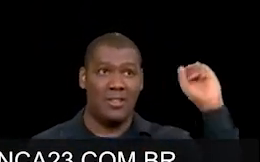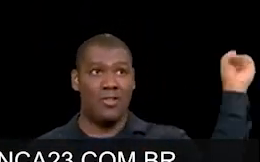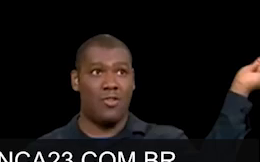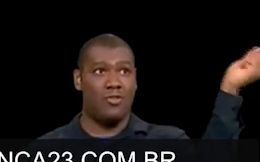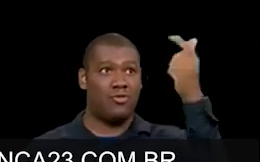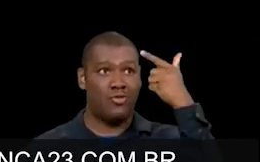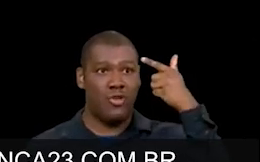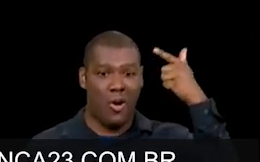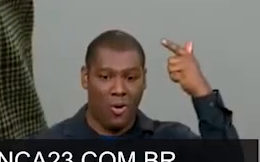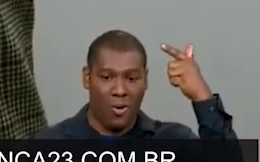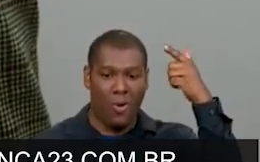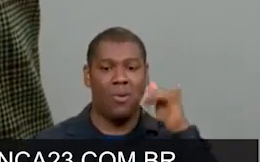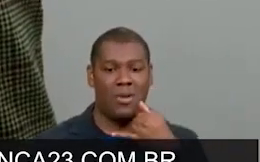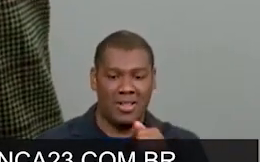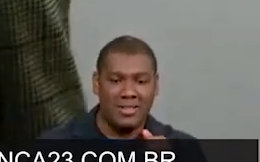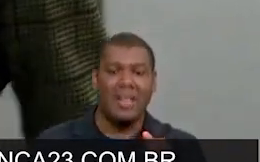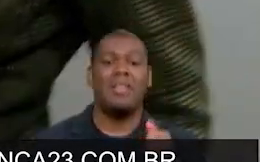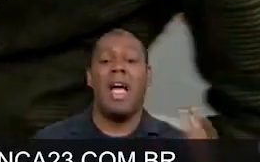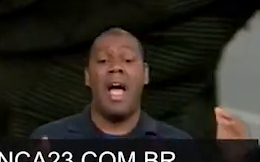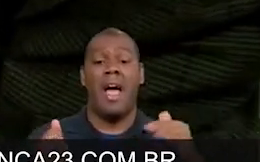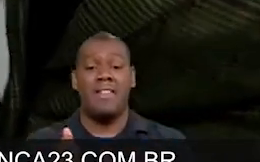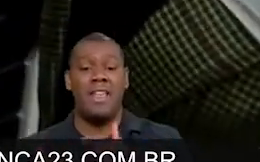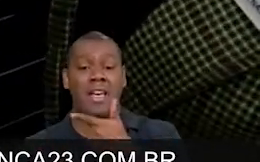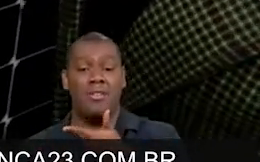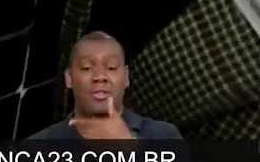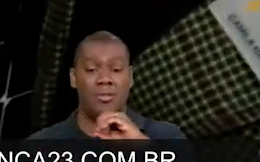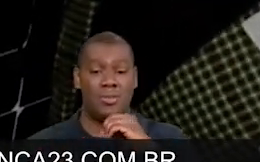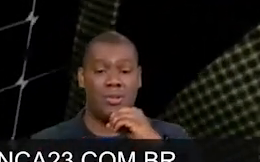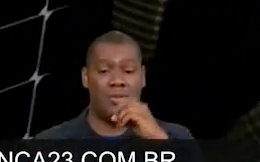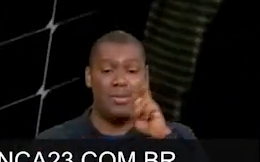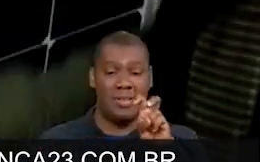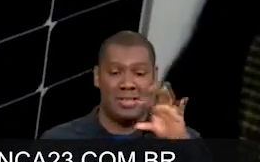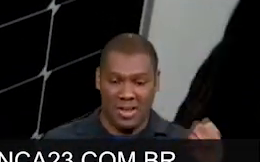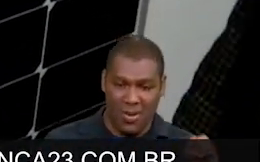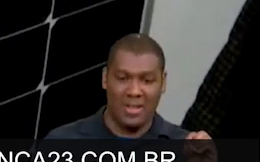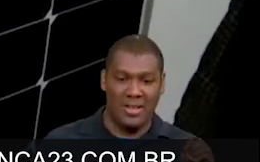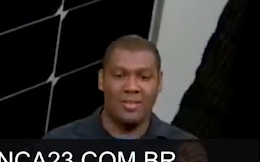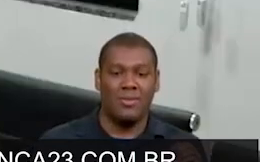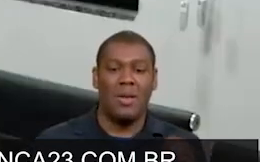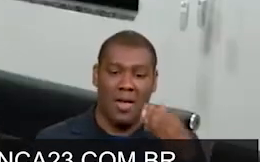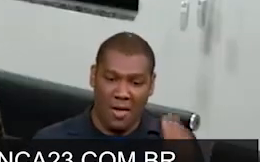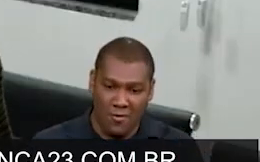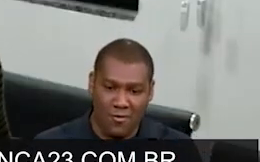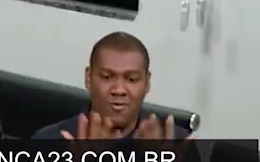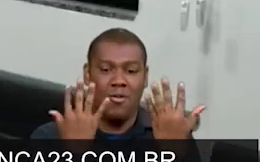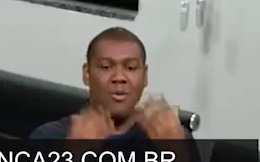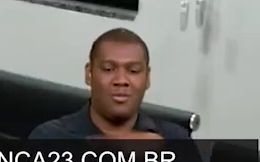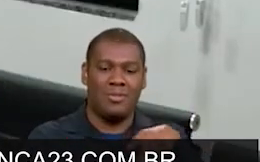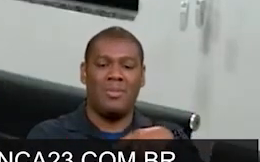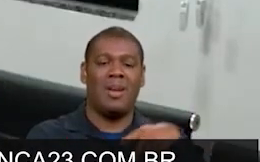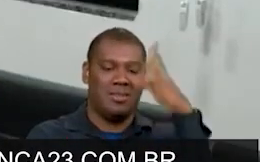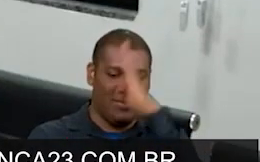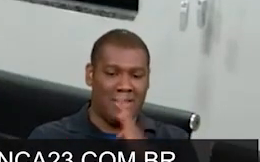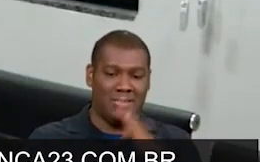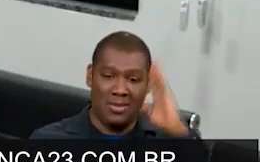Solar Fotovoltaica é que até 2050 essa seja a principal fonte do país. A gente deixa de emitir CO2,